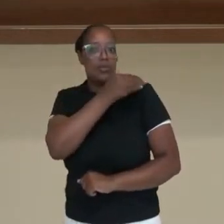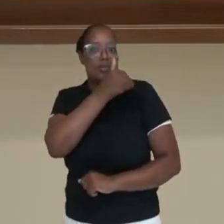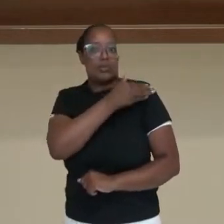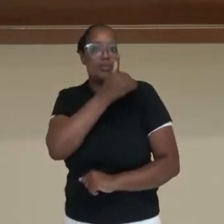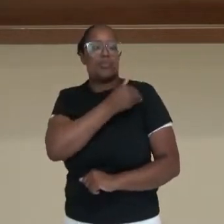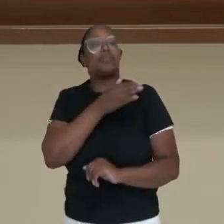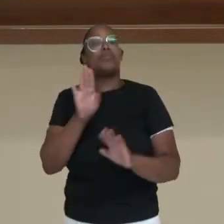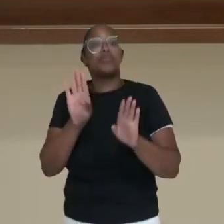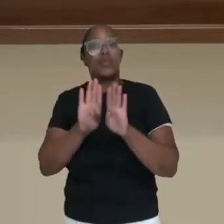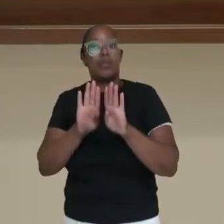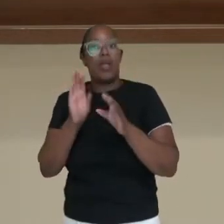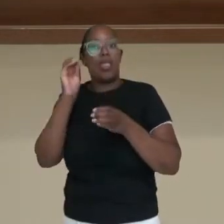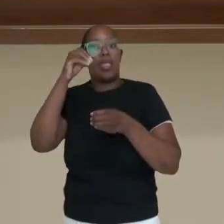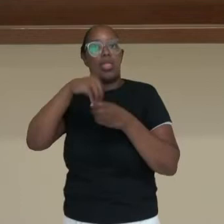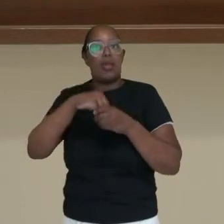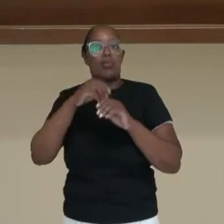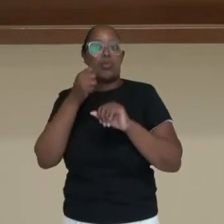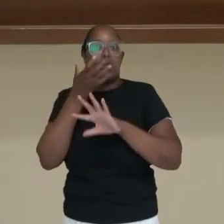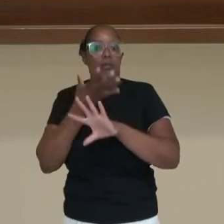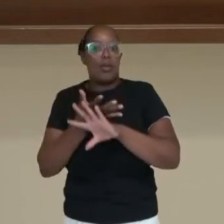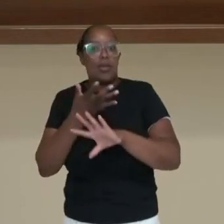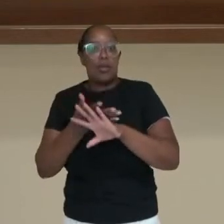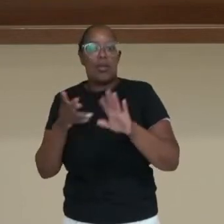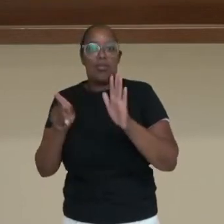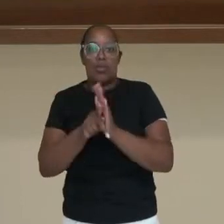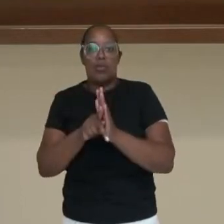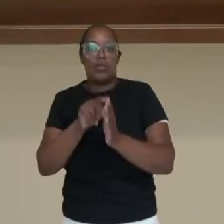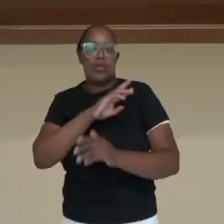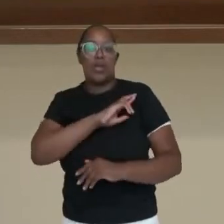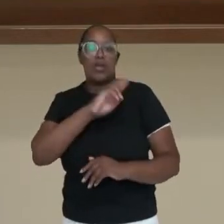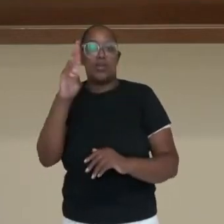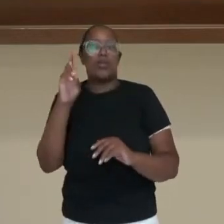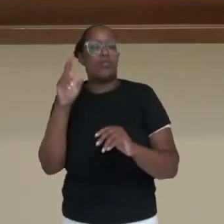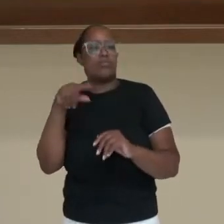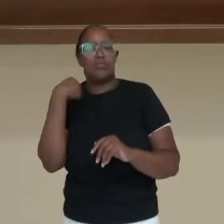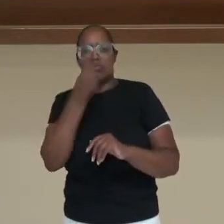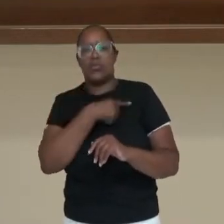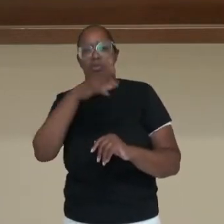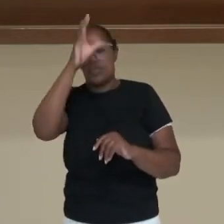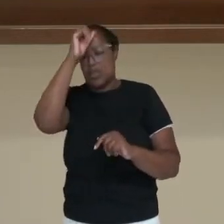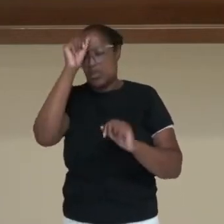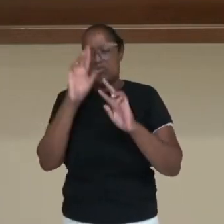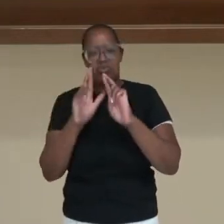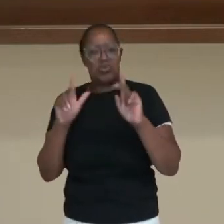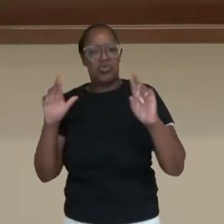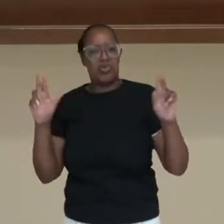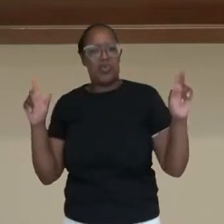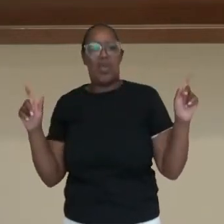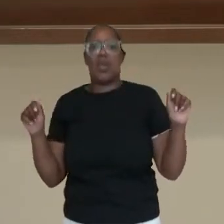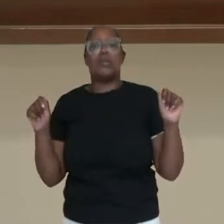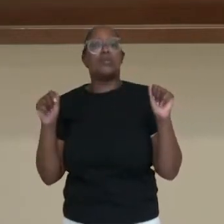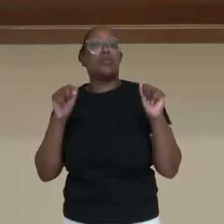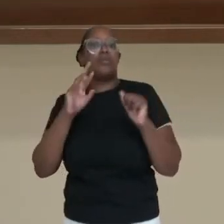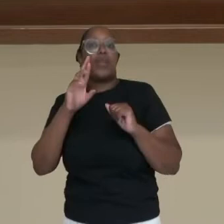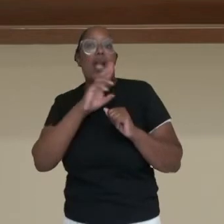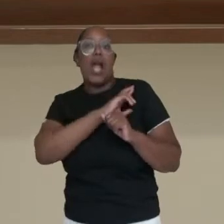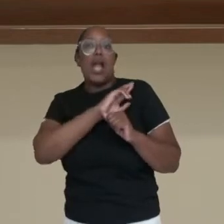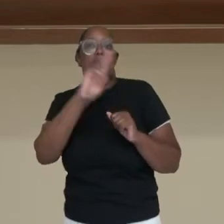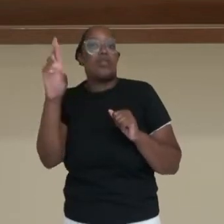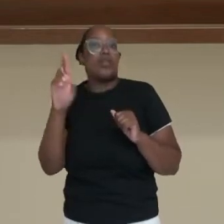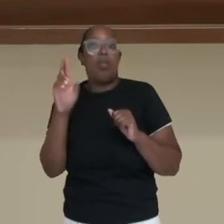da disciplina de ensino religioso, você vai aprender sobre diversas religiões. Não só a religião que você